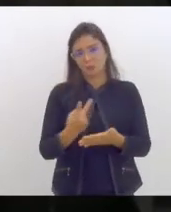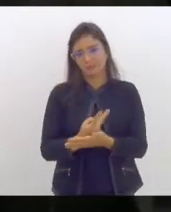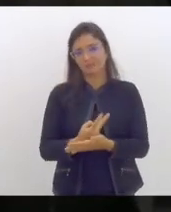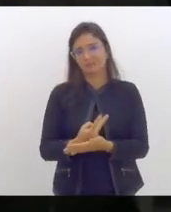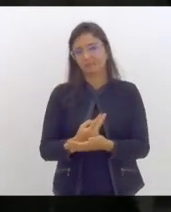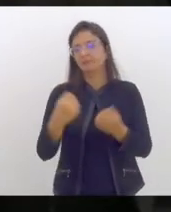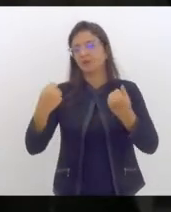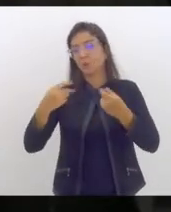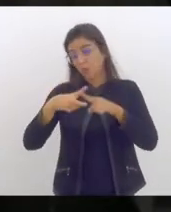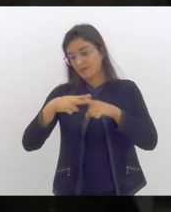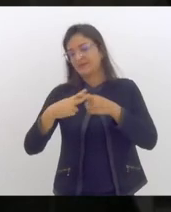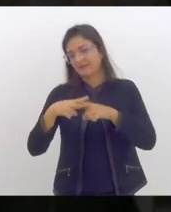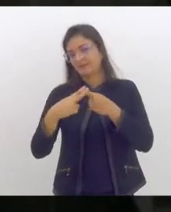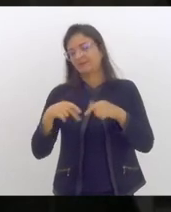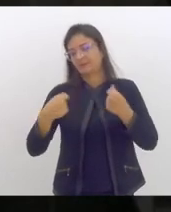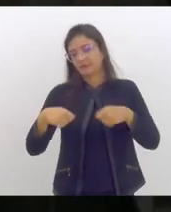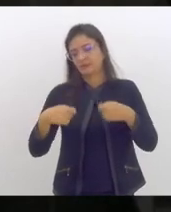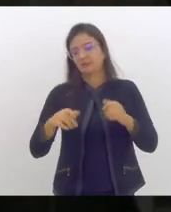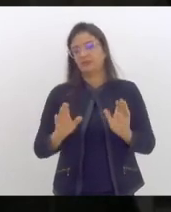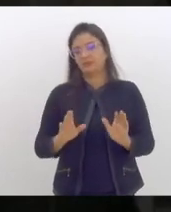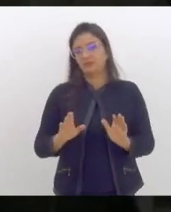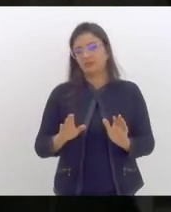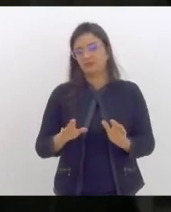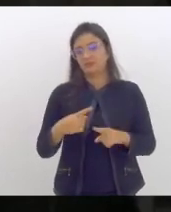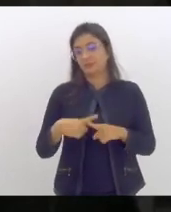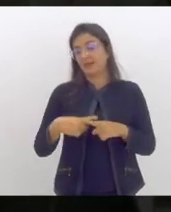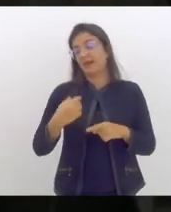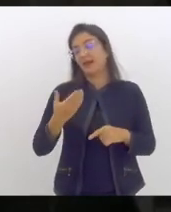corrigi-lo, porque na próxima pauta da